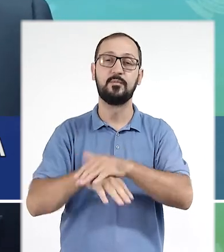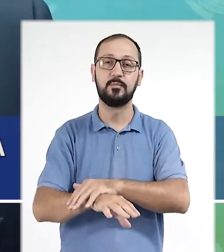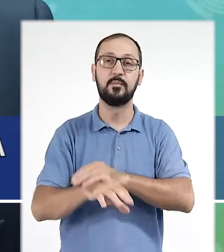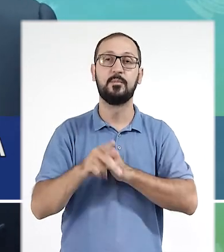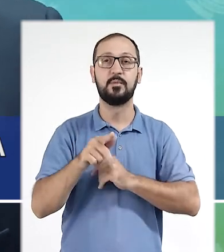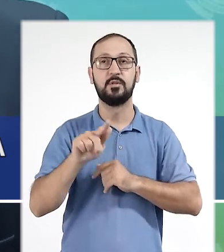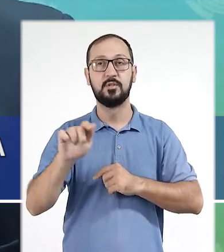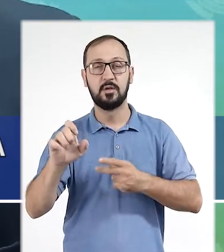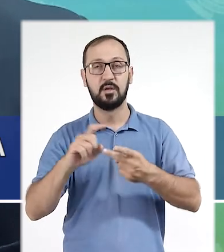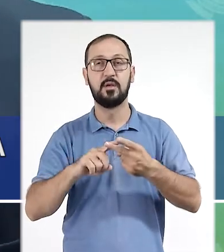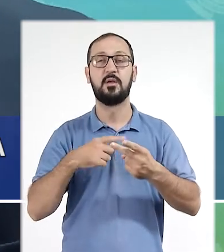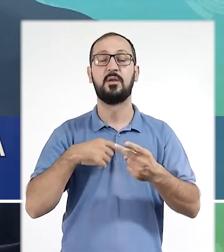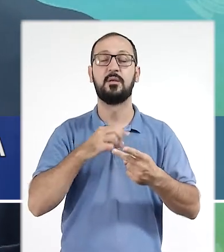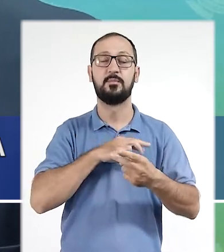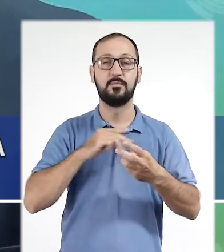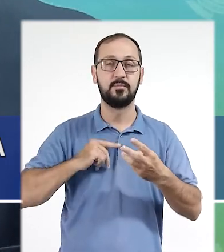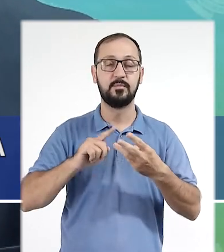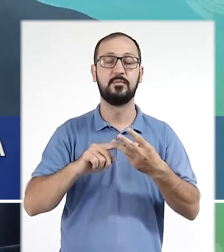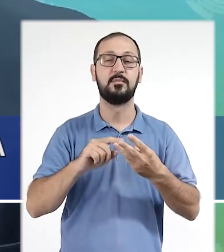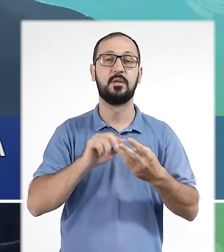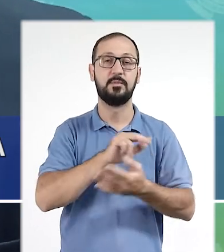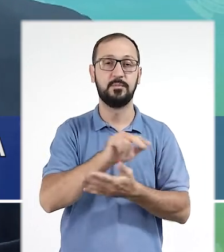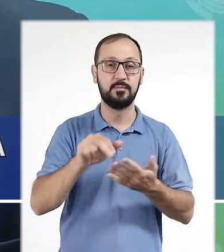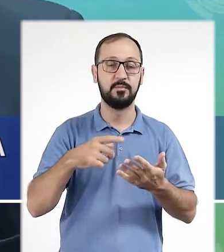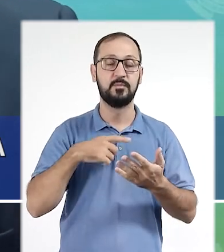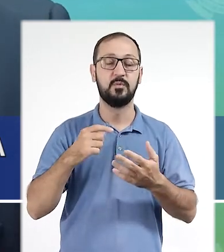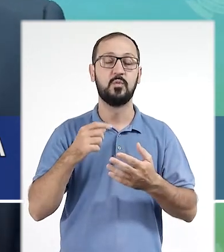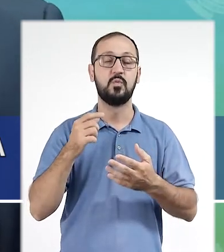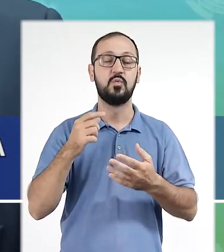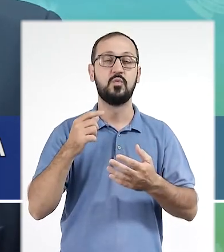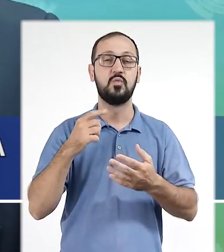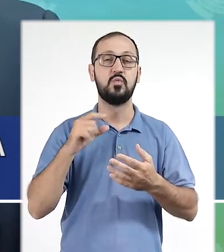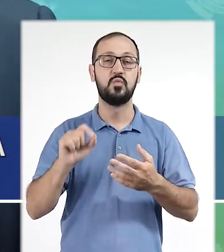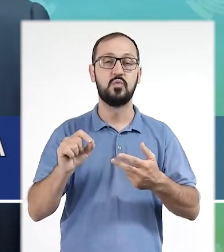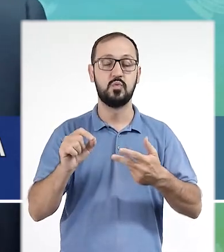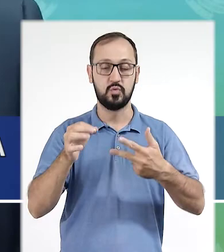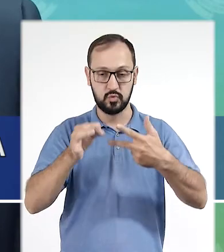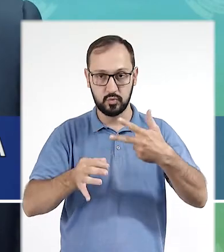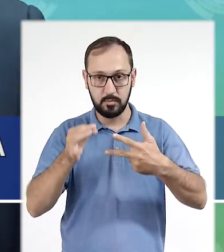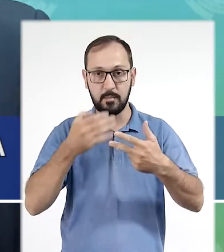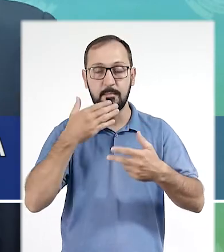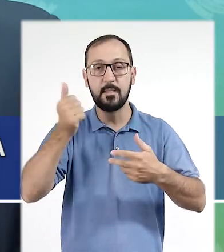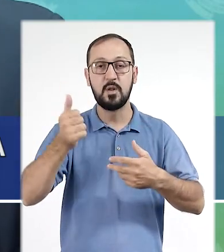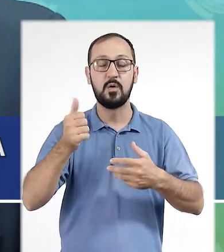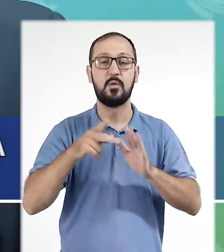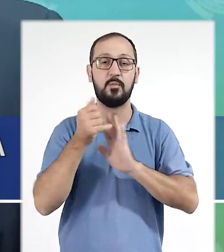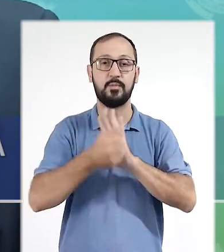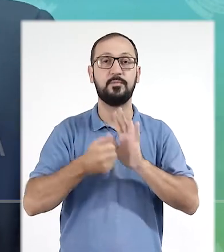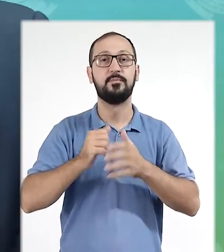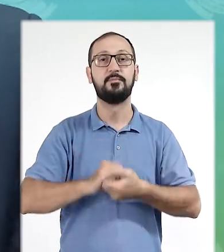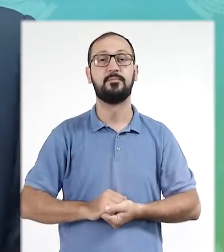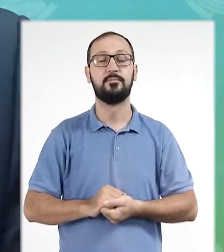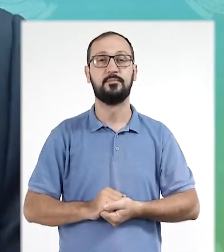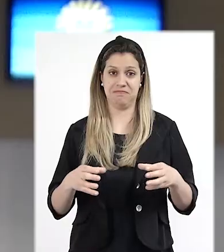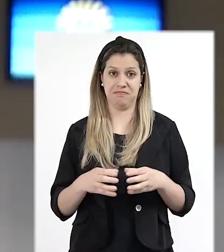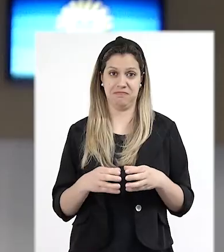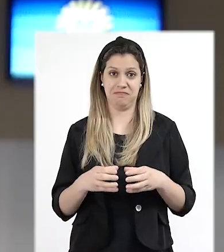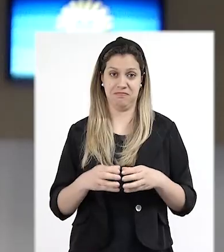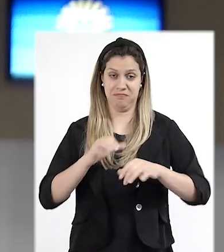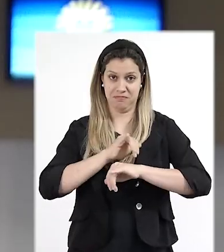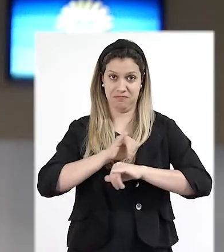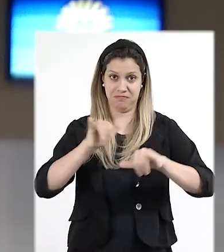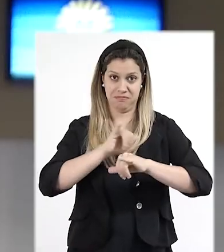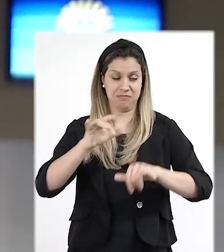o PGE, com a Defensoria, com o Ministério Público e com o Poder Judiciário, para poder a gente aperfeiçoar o projeto. O